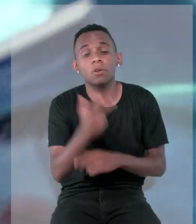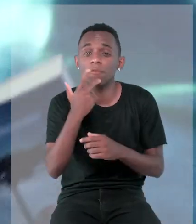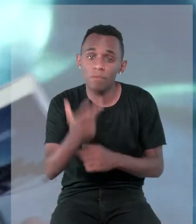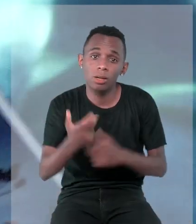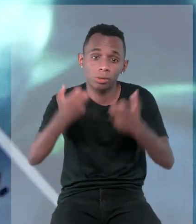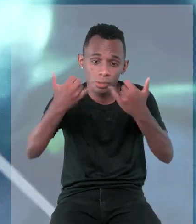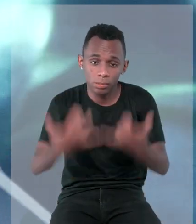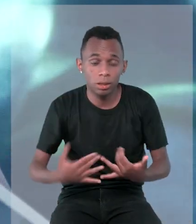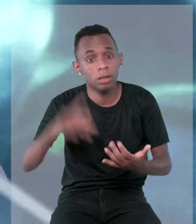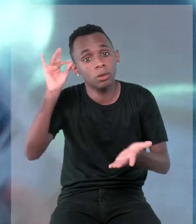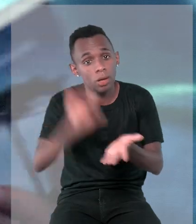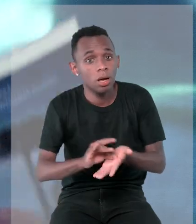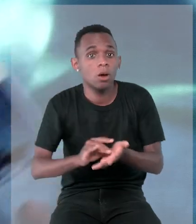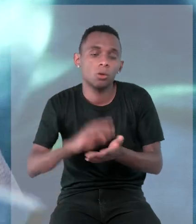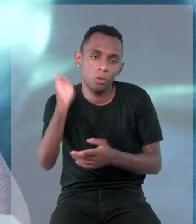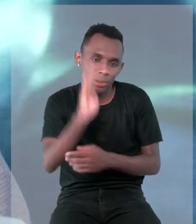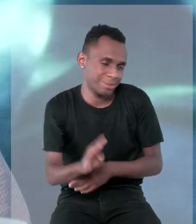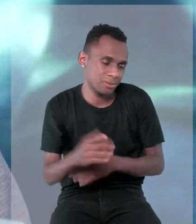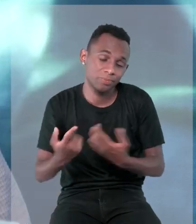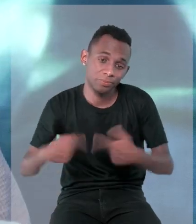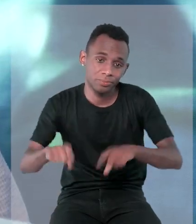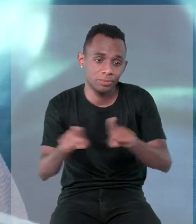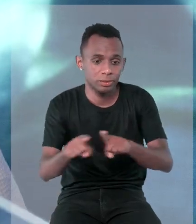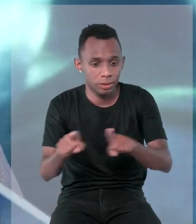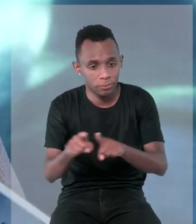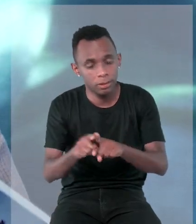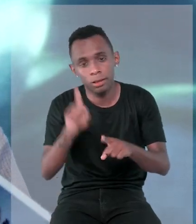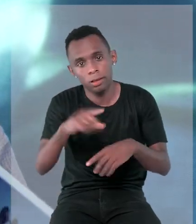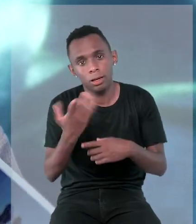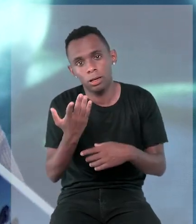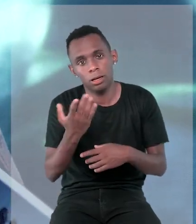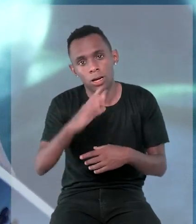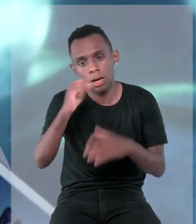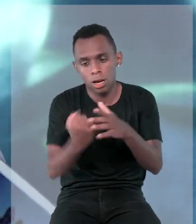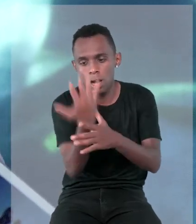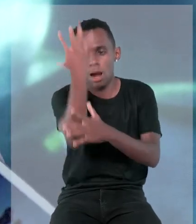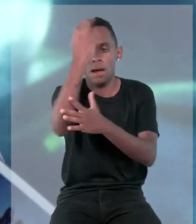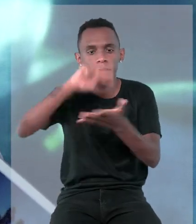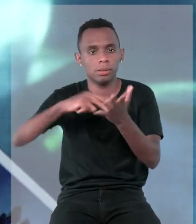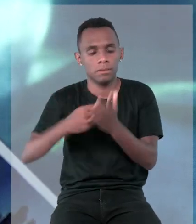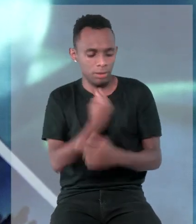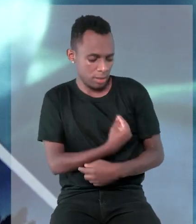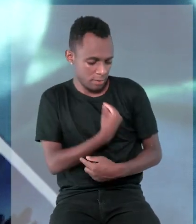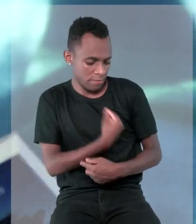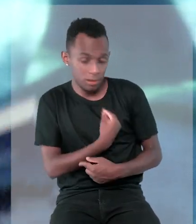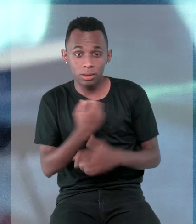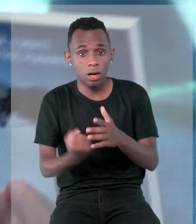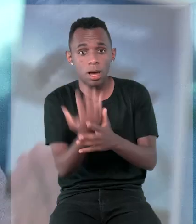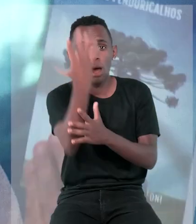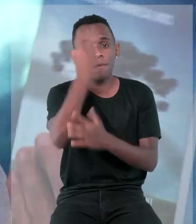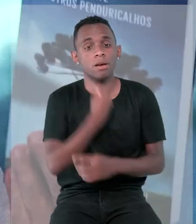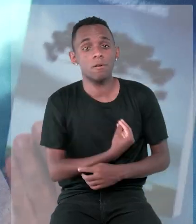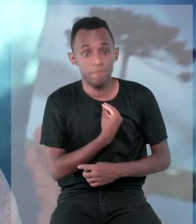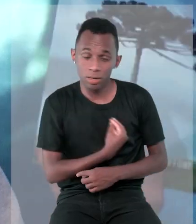falando uma realidade brasileira. E, sobretudo, a árvore é o símbolo da vida. A árvore é o símbolo da